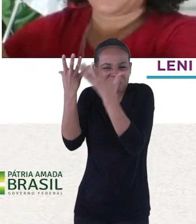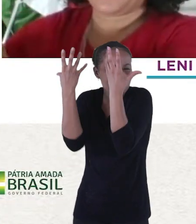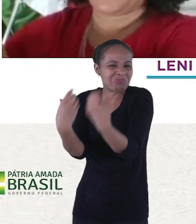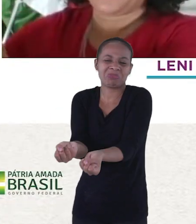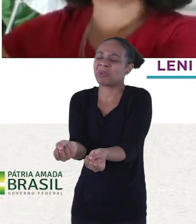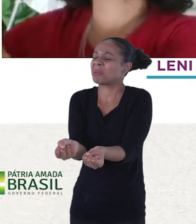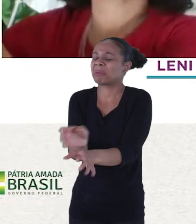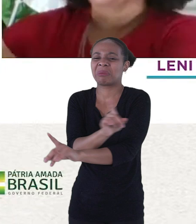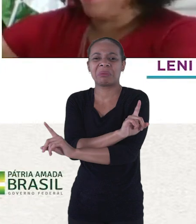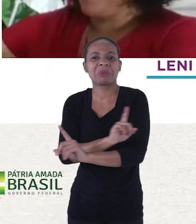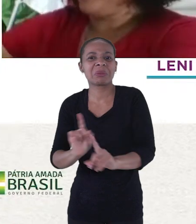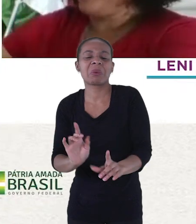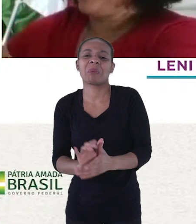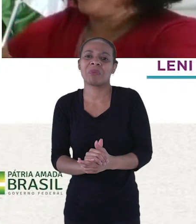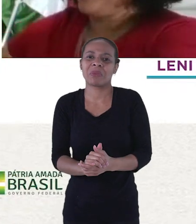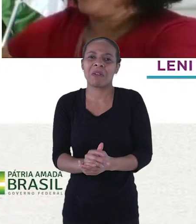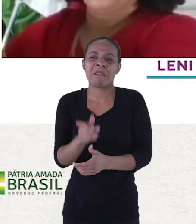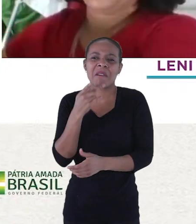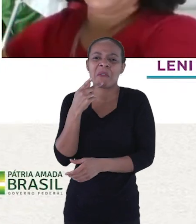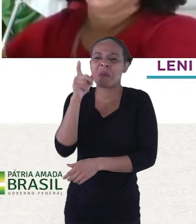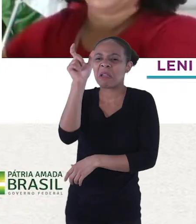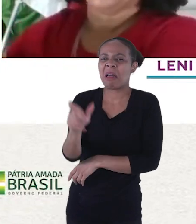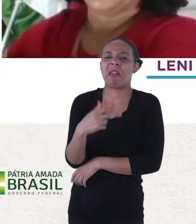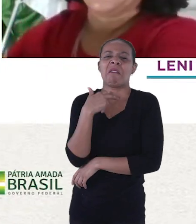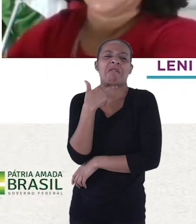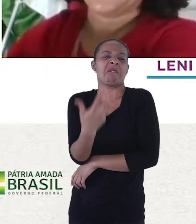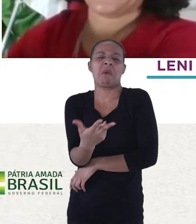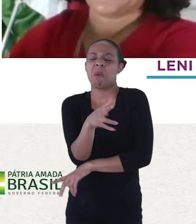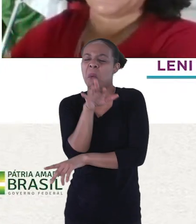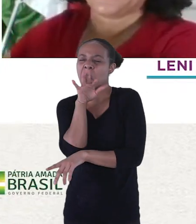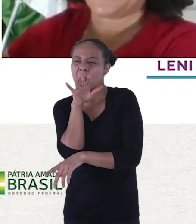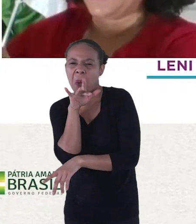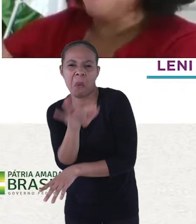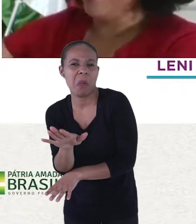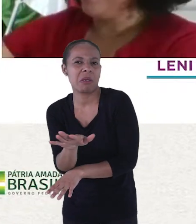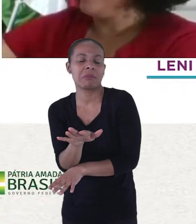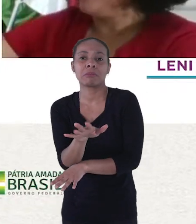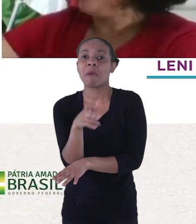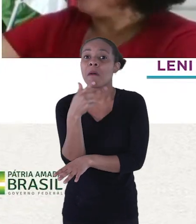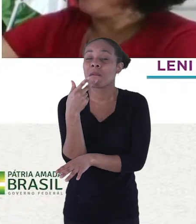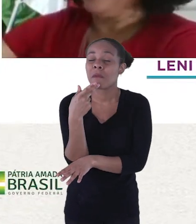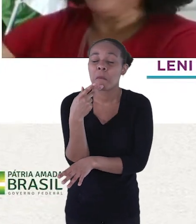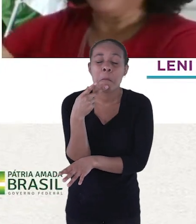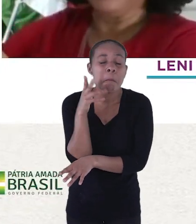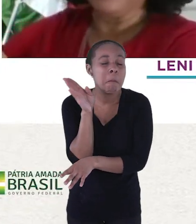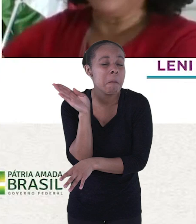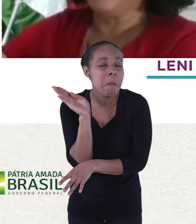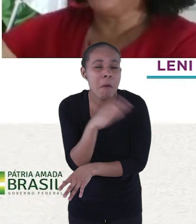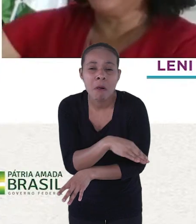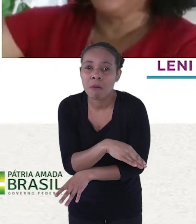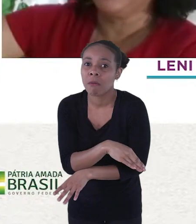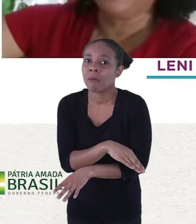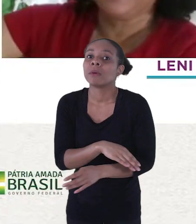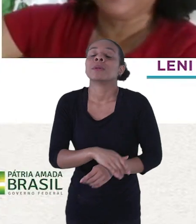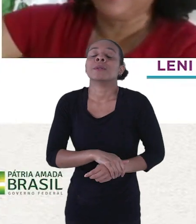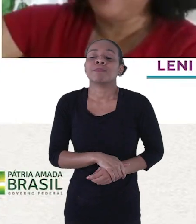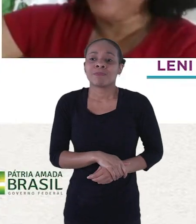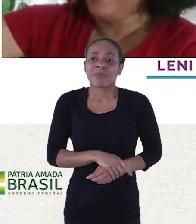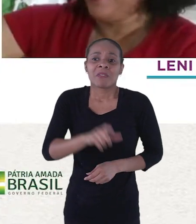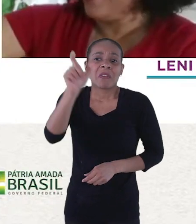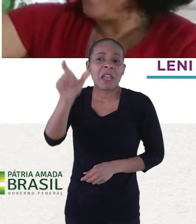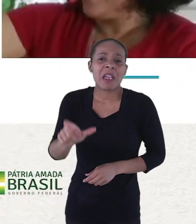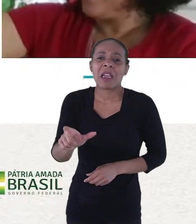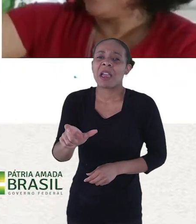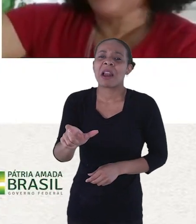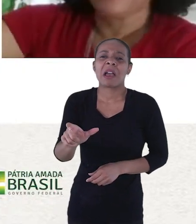taquara rachada, enfim, voz de taquara rachada. Falaram muito mal da Carolina como cantora, que ela não